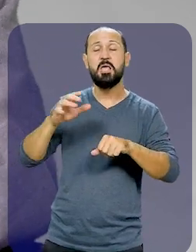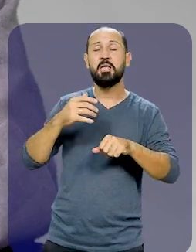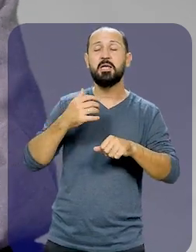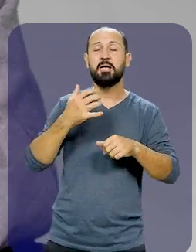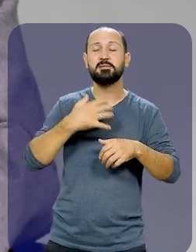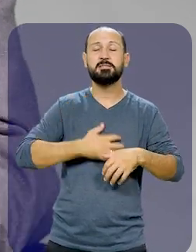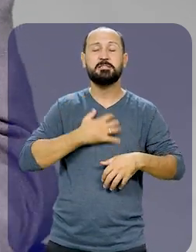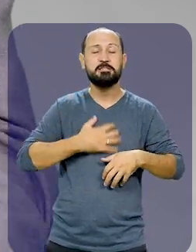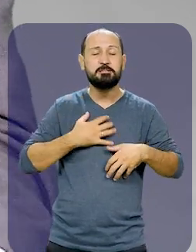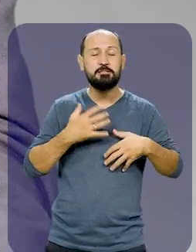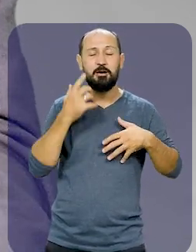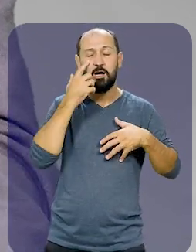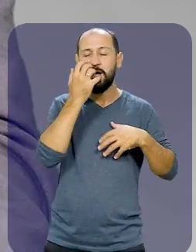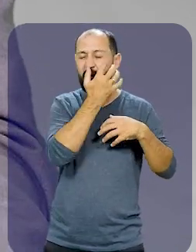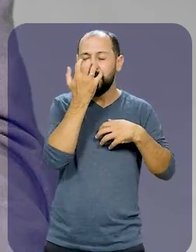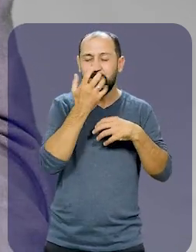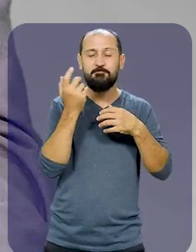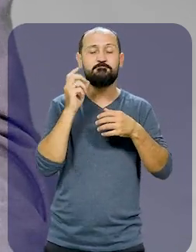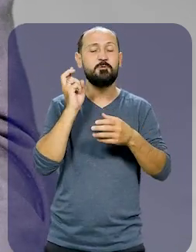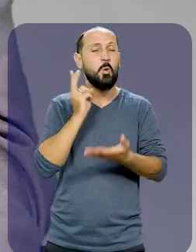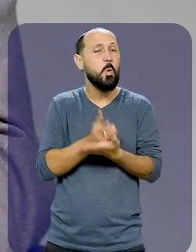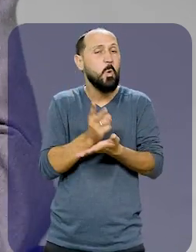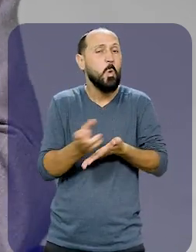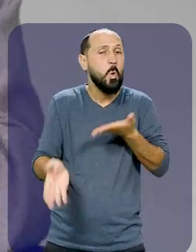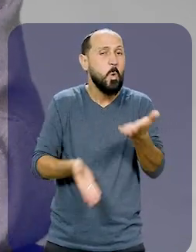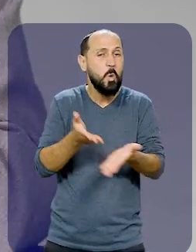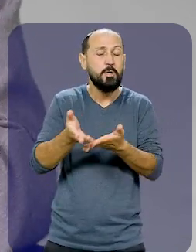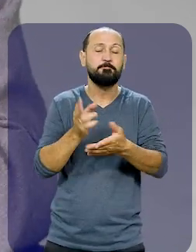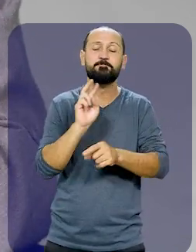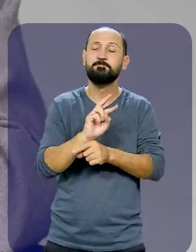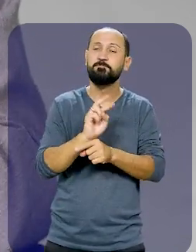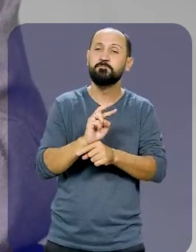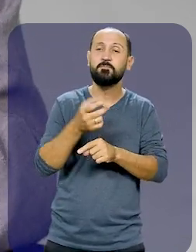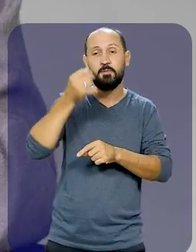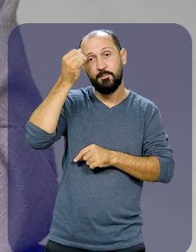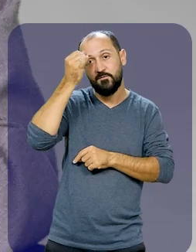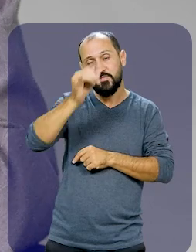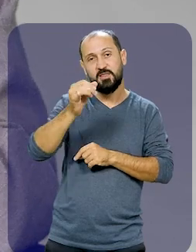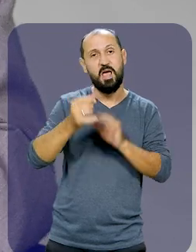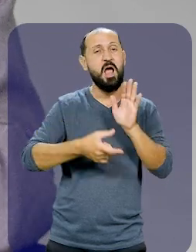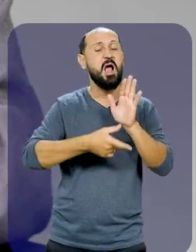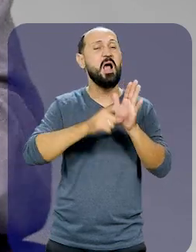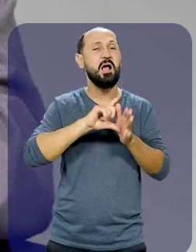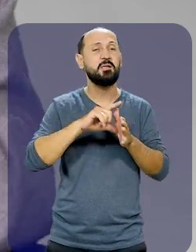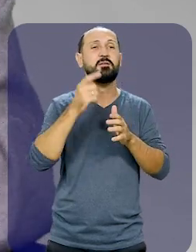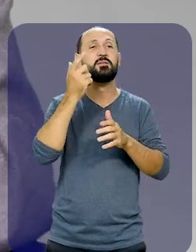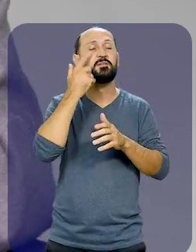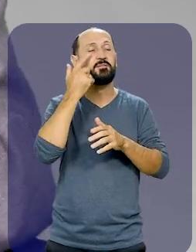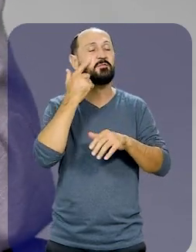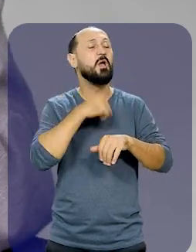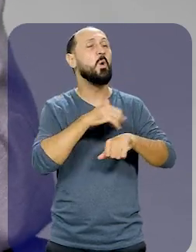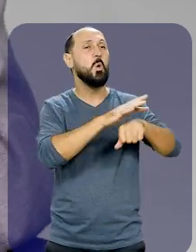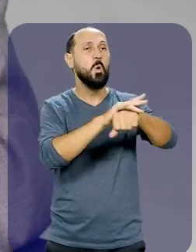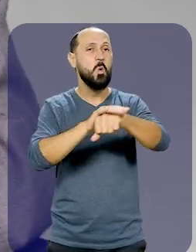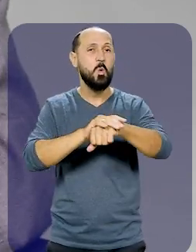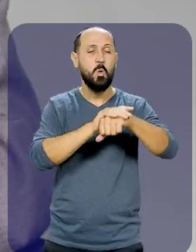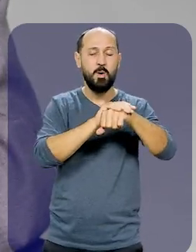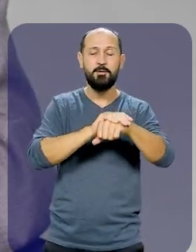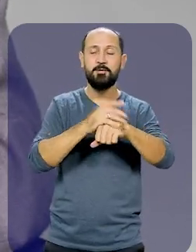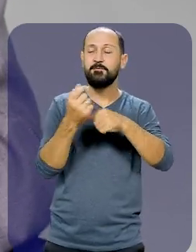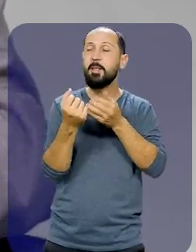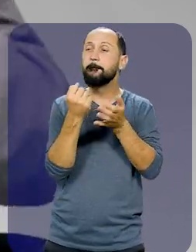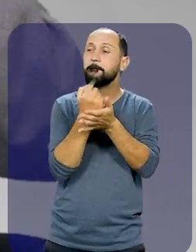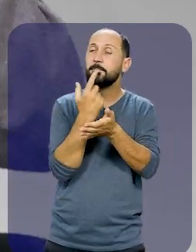e rinite, é manter o seu tratamento de manutenção preventiva, procurar seu pneumologista, ele vai